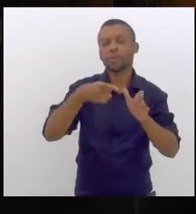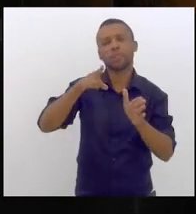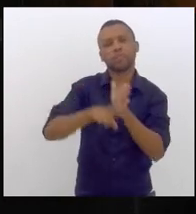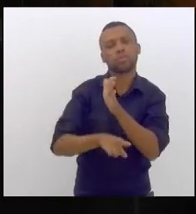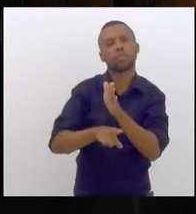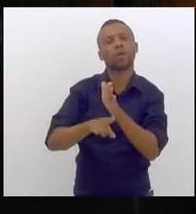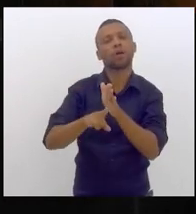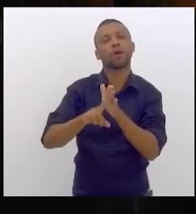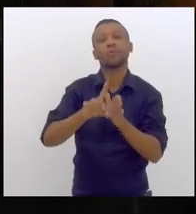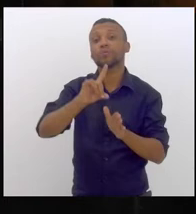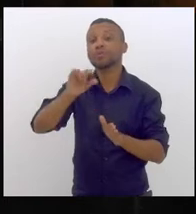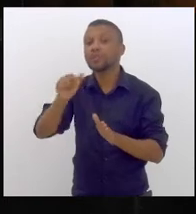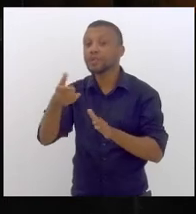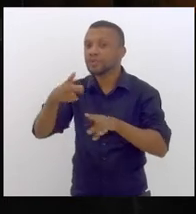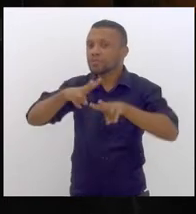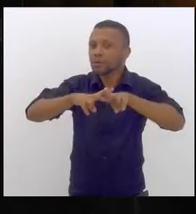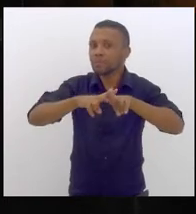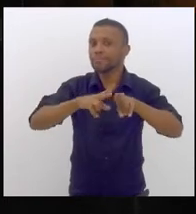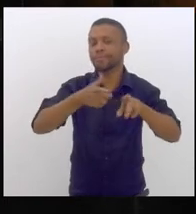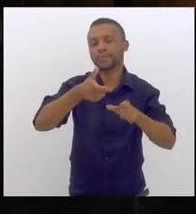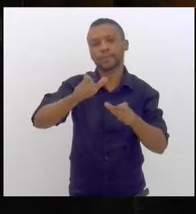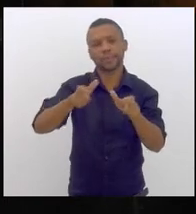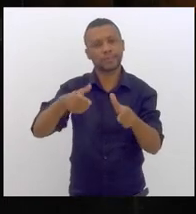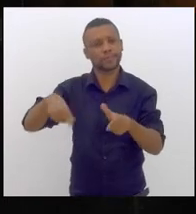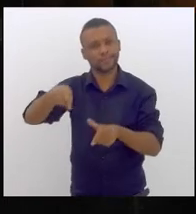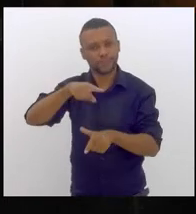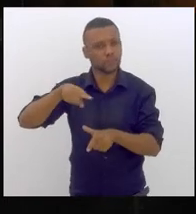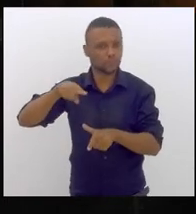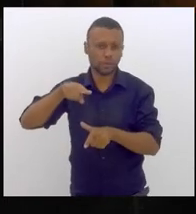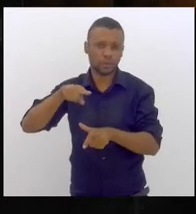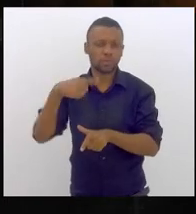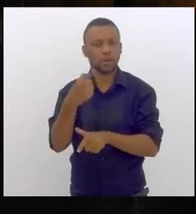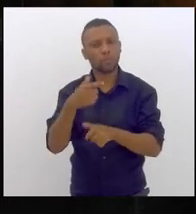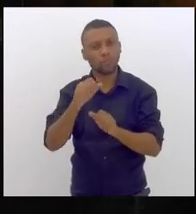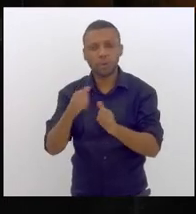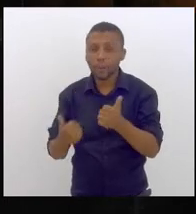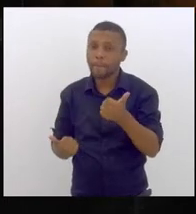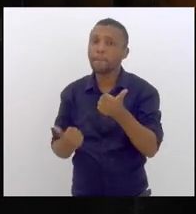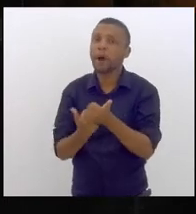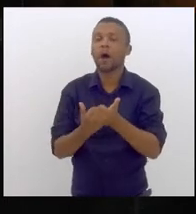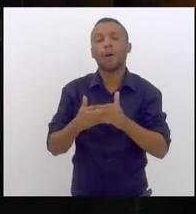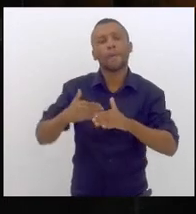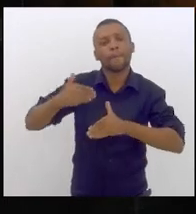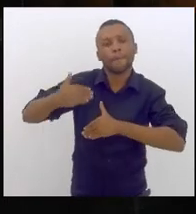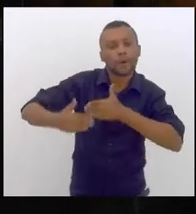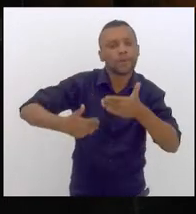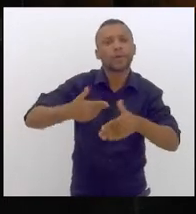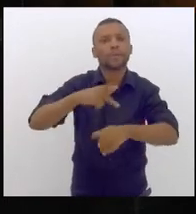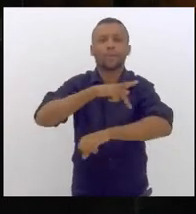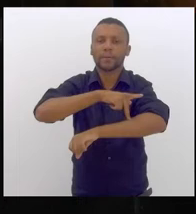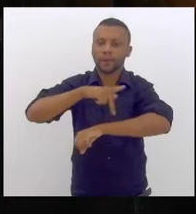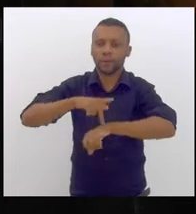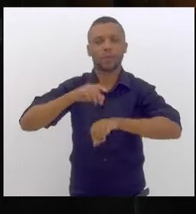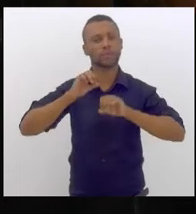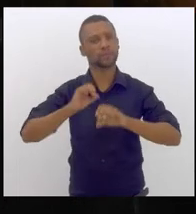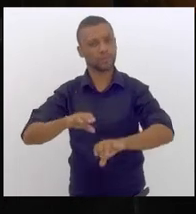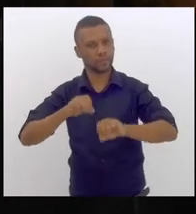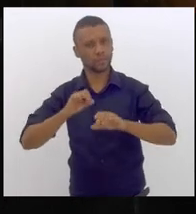num processo que possa respaldar o processo pedagógico e educacional